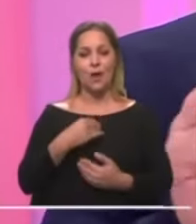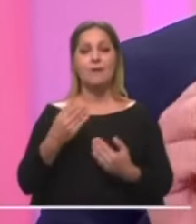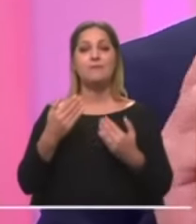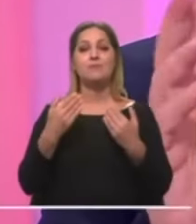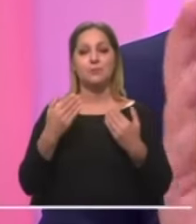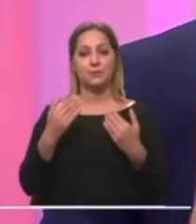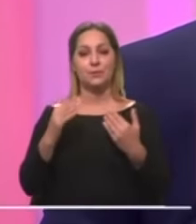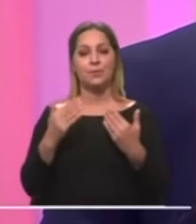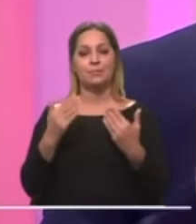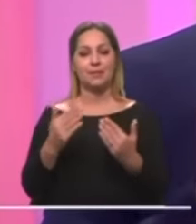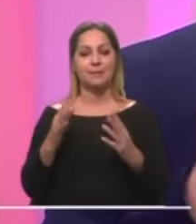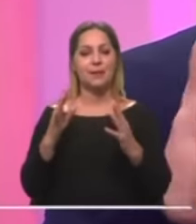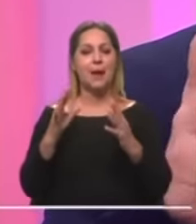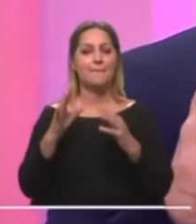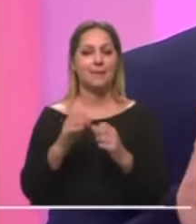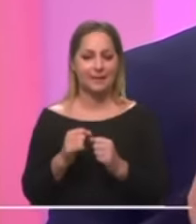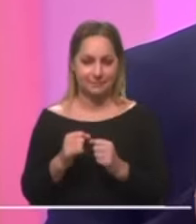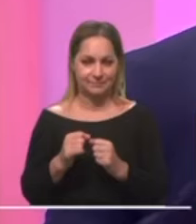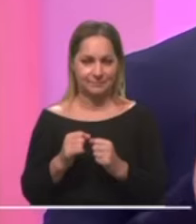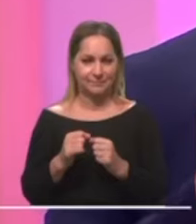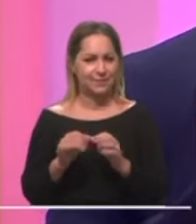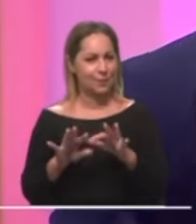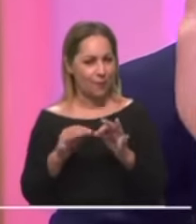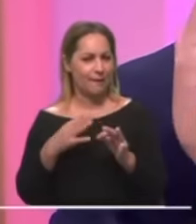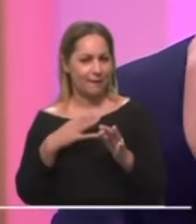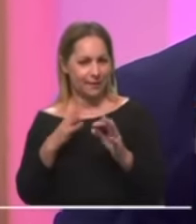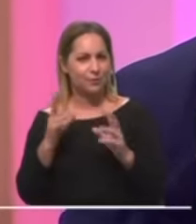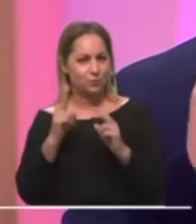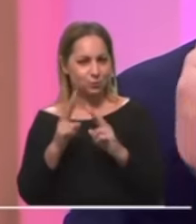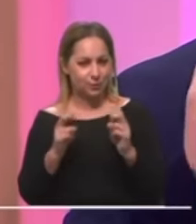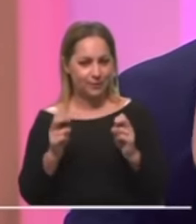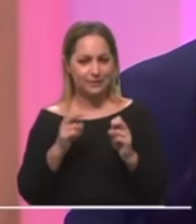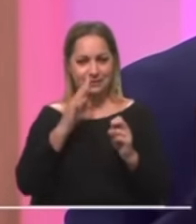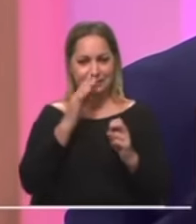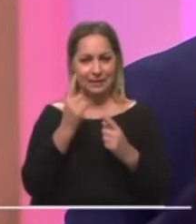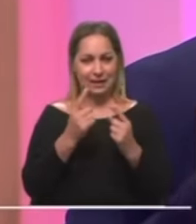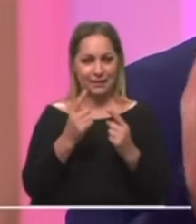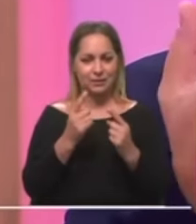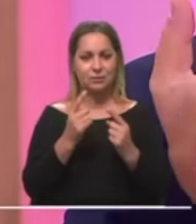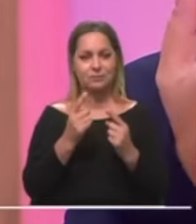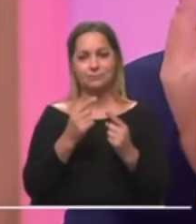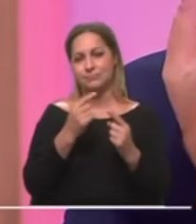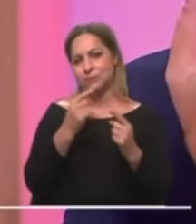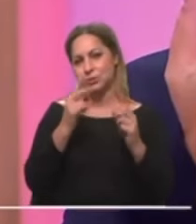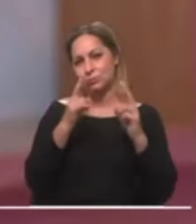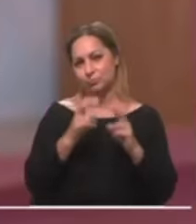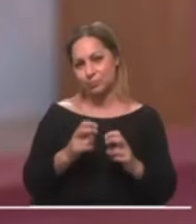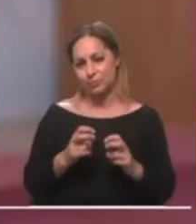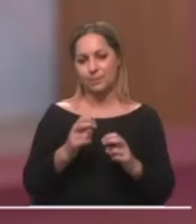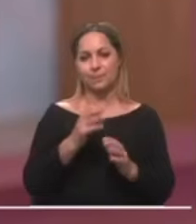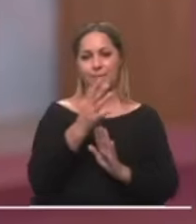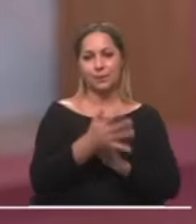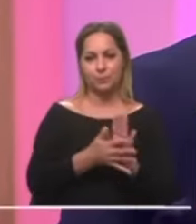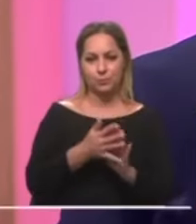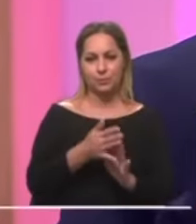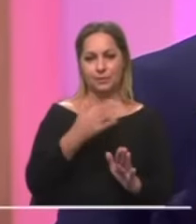pista para ser apanhada é quase o indivíduo que quer ser apanhado portanto se alguém que se pusesse a dissecar as coisas seja da produtora das produtoras que